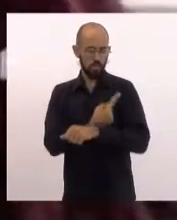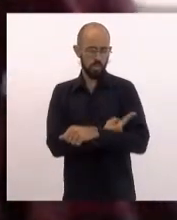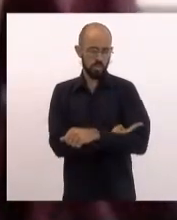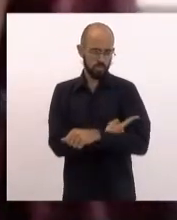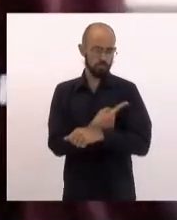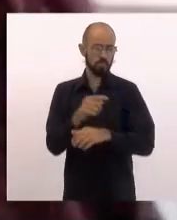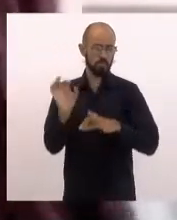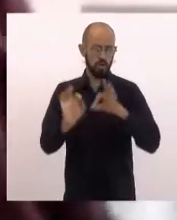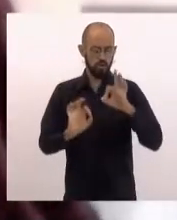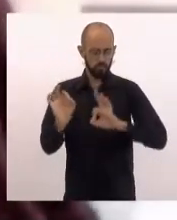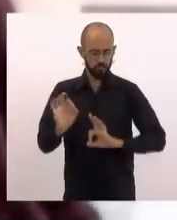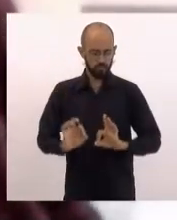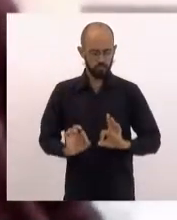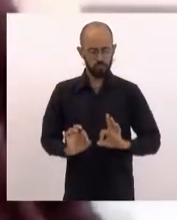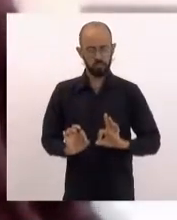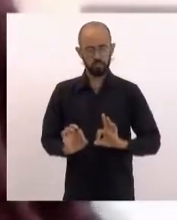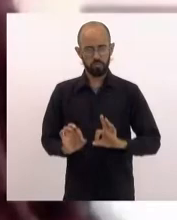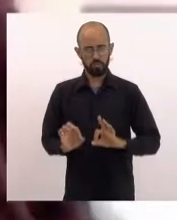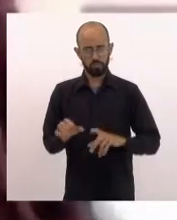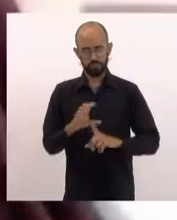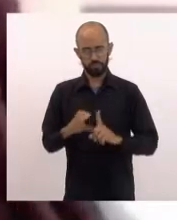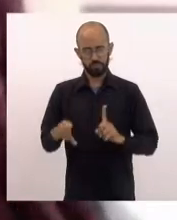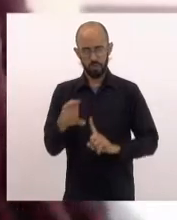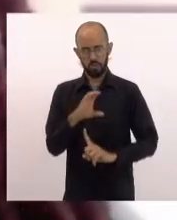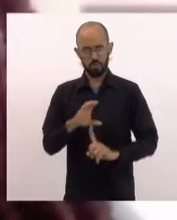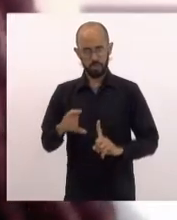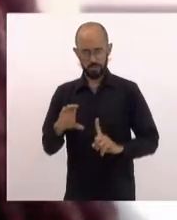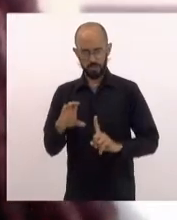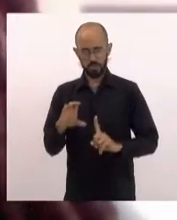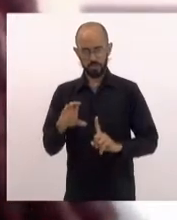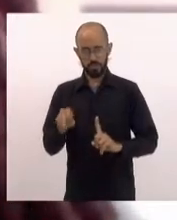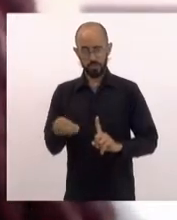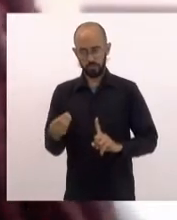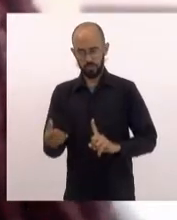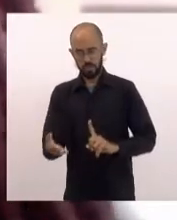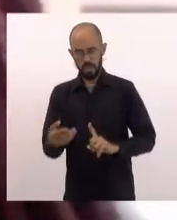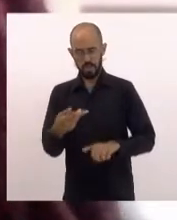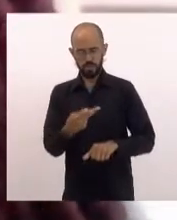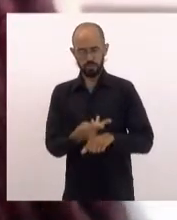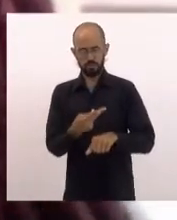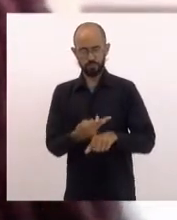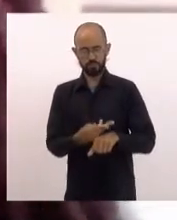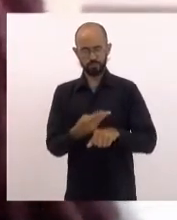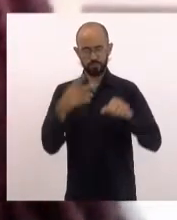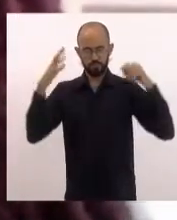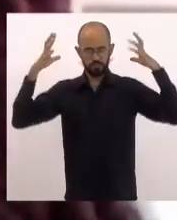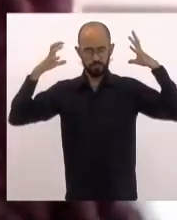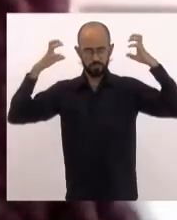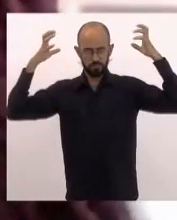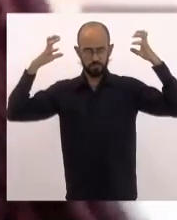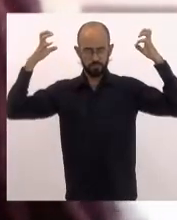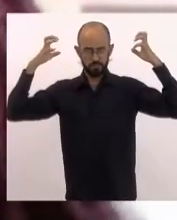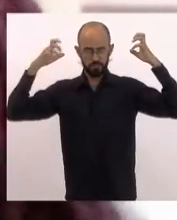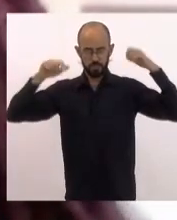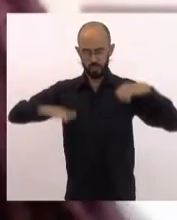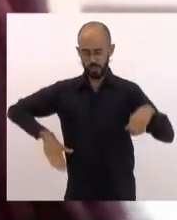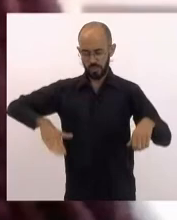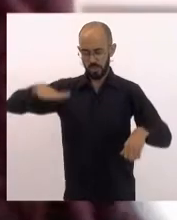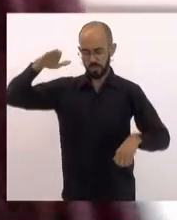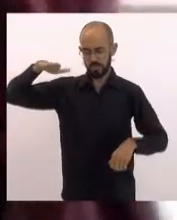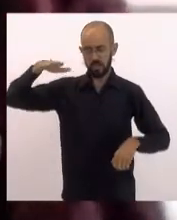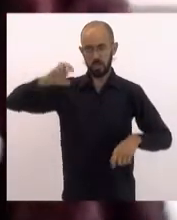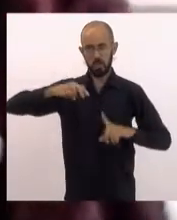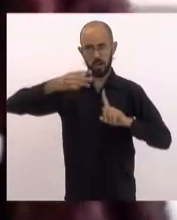da organização comunitária. Então, entregar esse prêmio de Marielle Franco, cria da Maré,